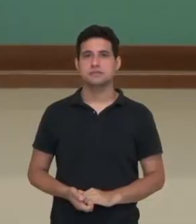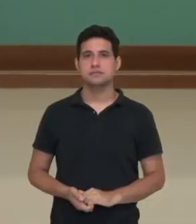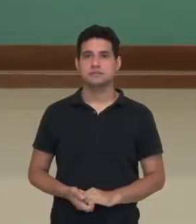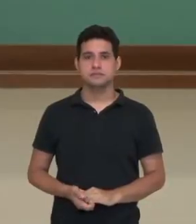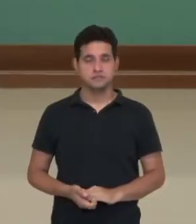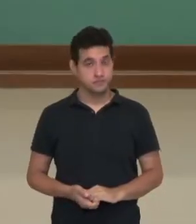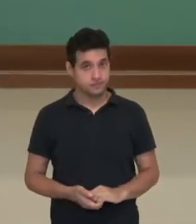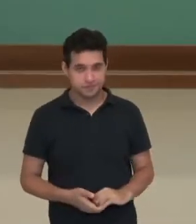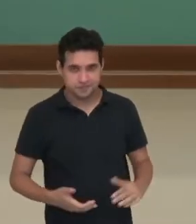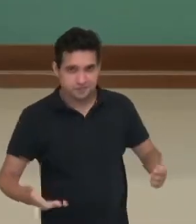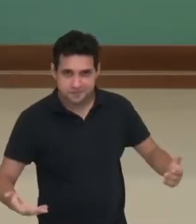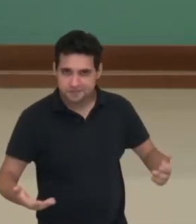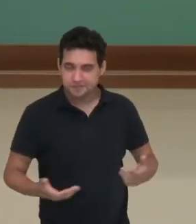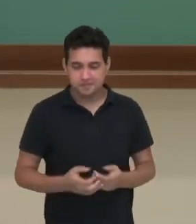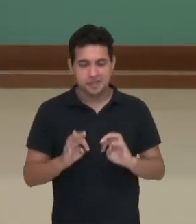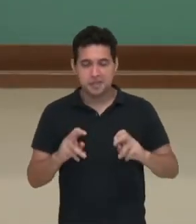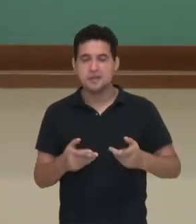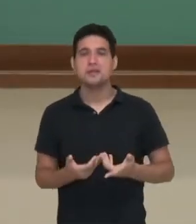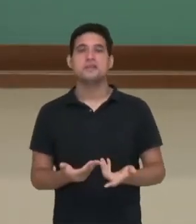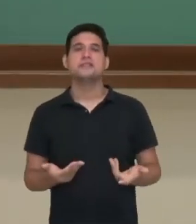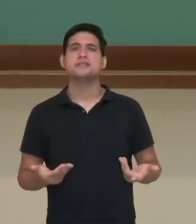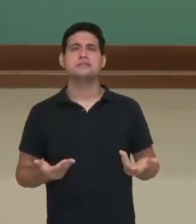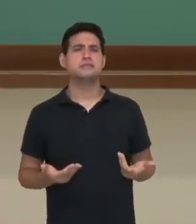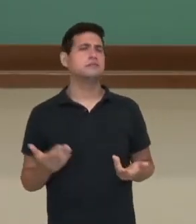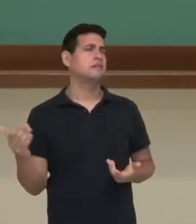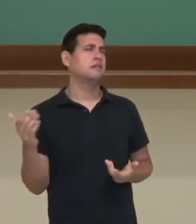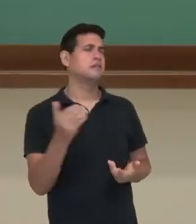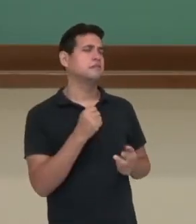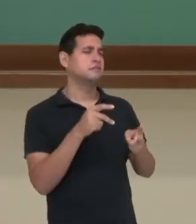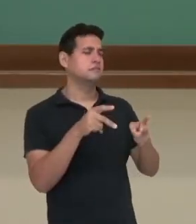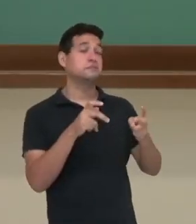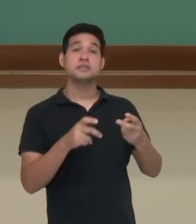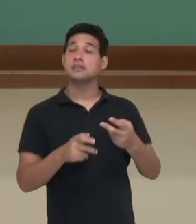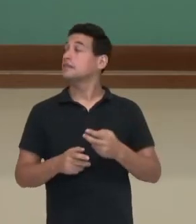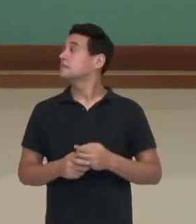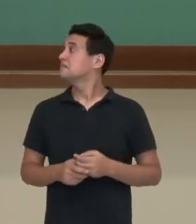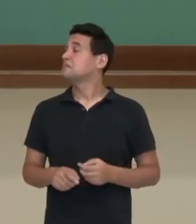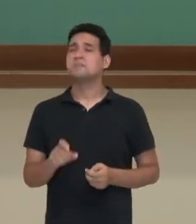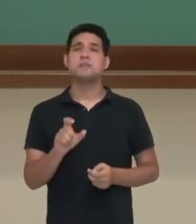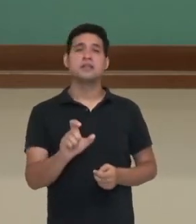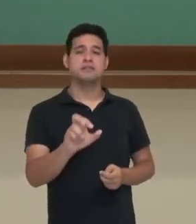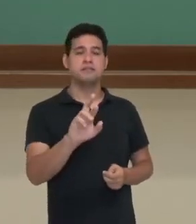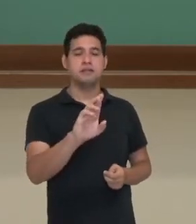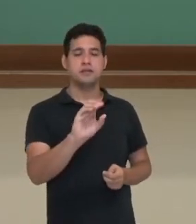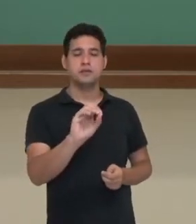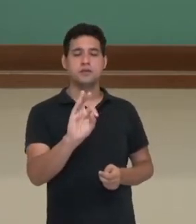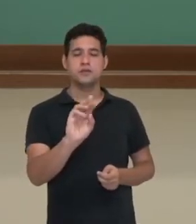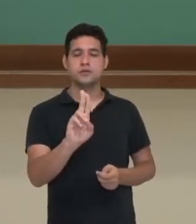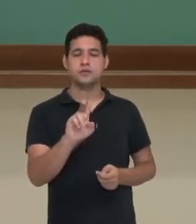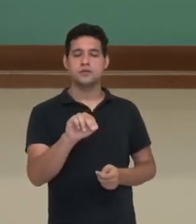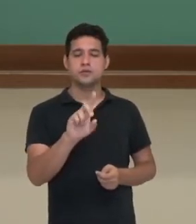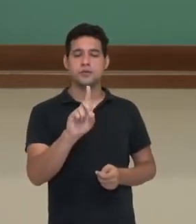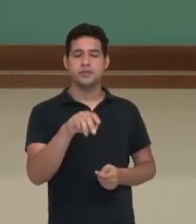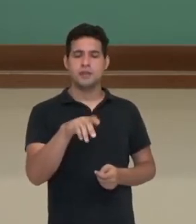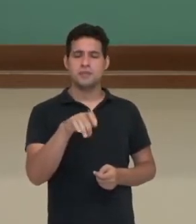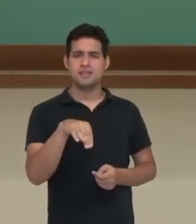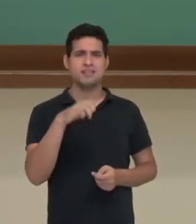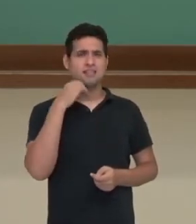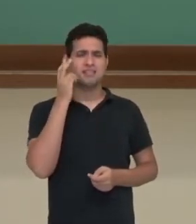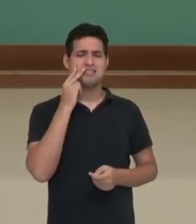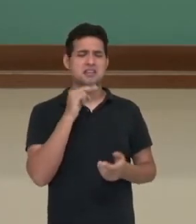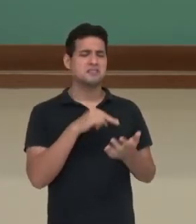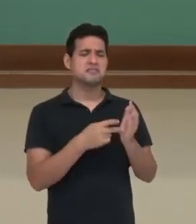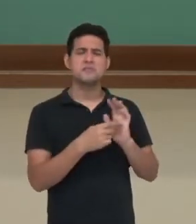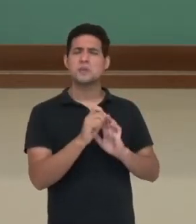E aí, chicos y chicas, vamos a ver, rotundamente negra. ¿Qué significado tiene